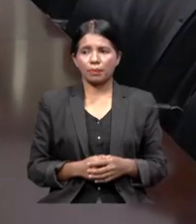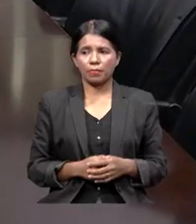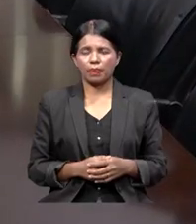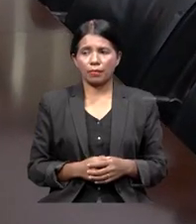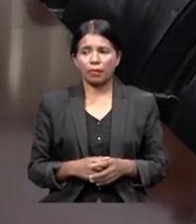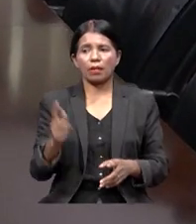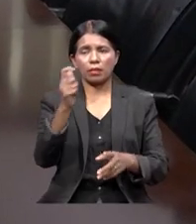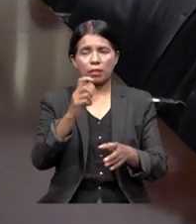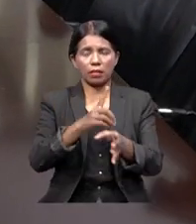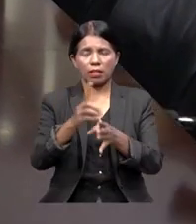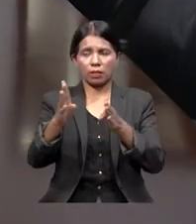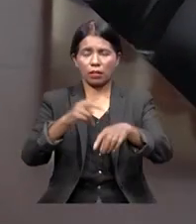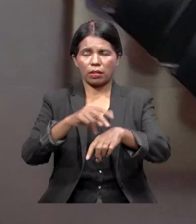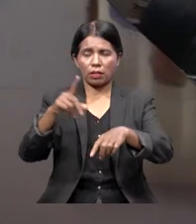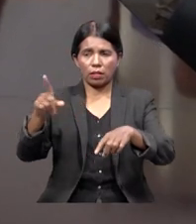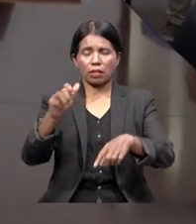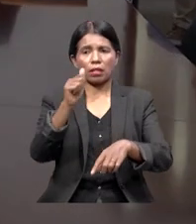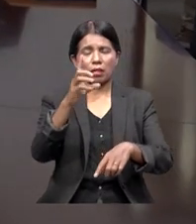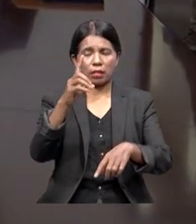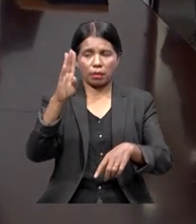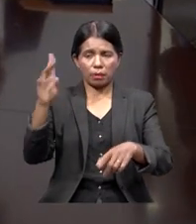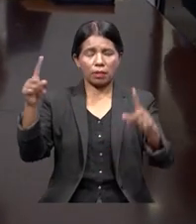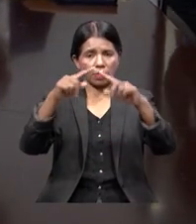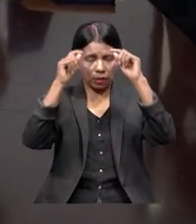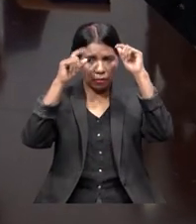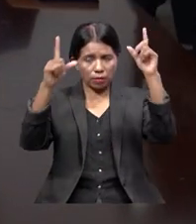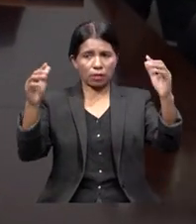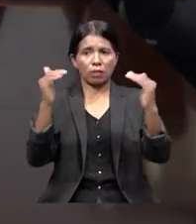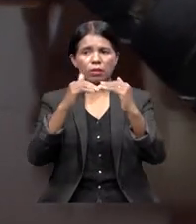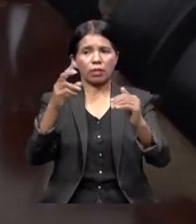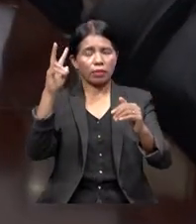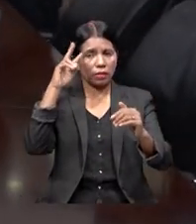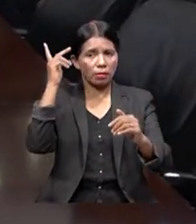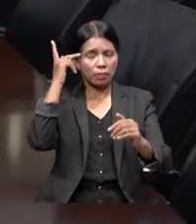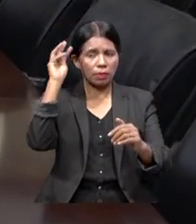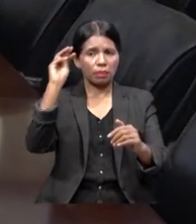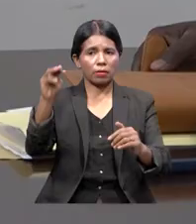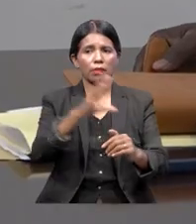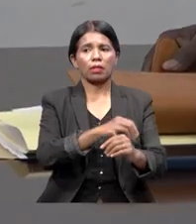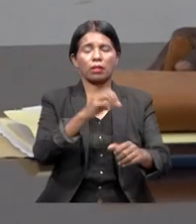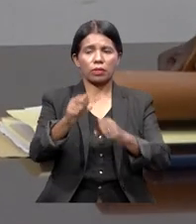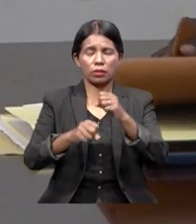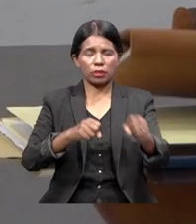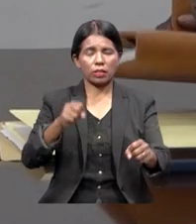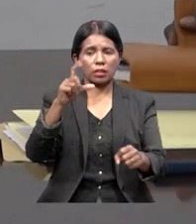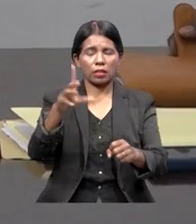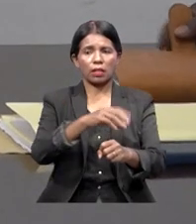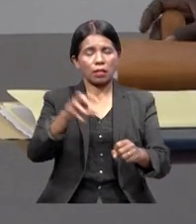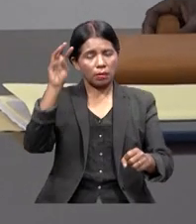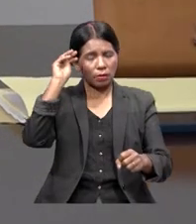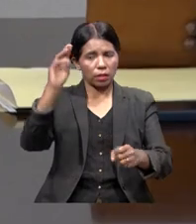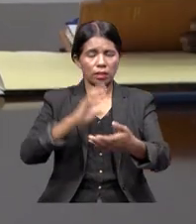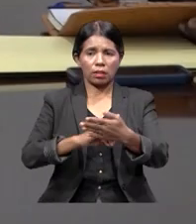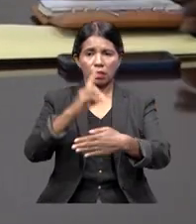E a terça, né, diretora nacional de Biba Timor-Leste, encontro o vice-primeiro-ministro, ministro coordenador assuntos sociais, no ministro de